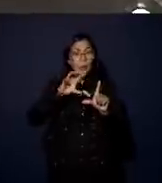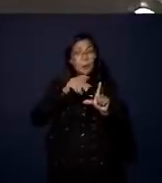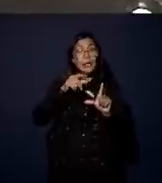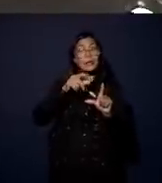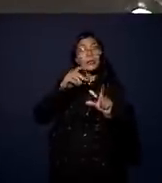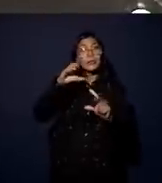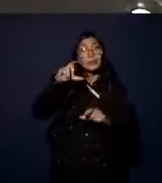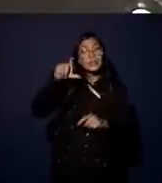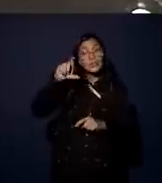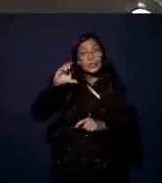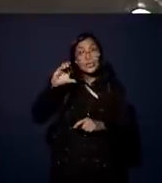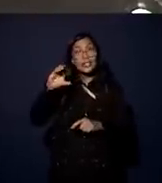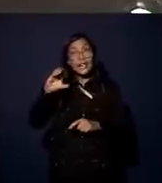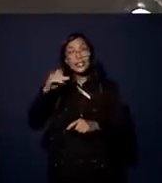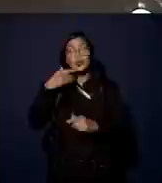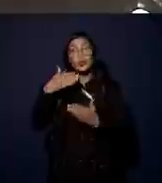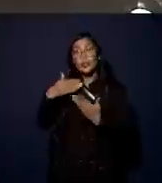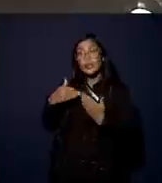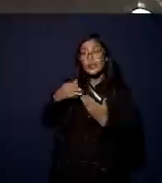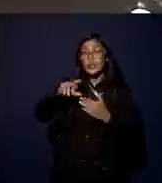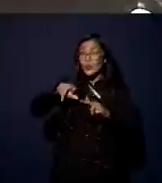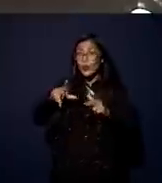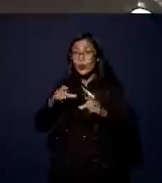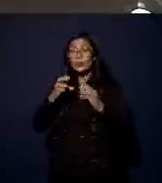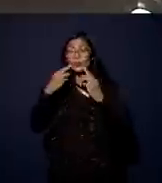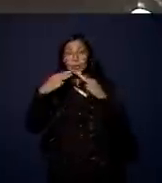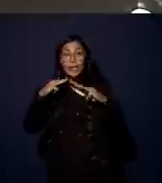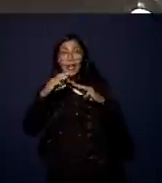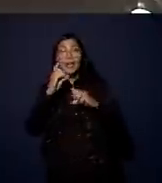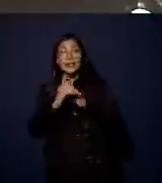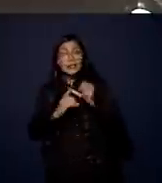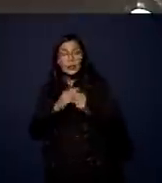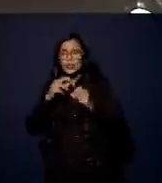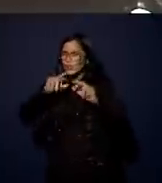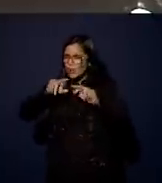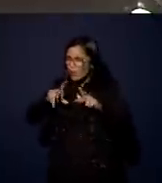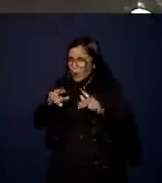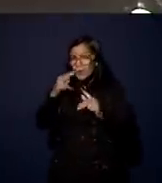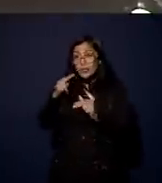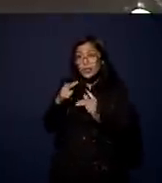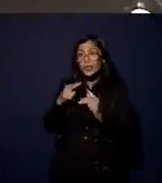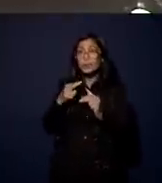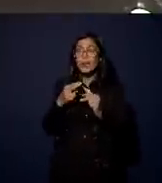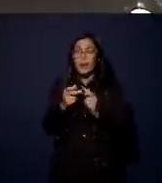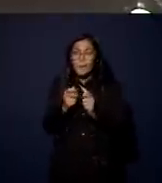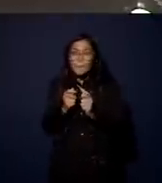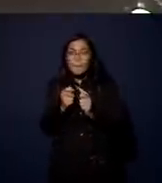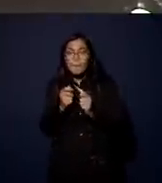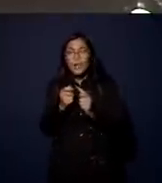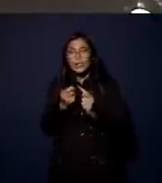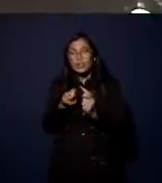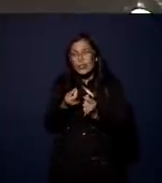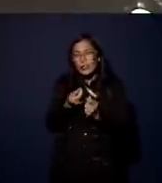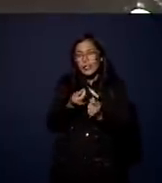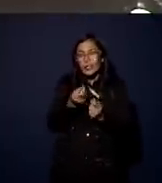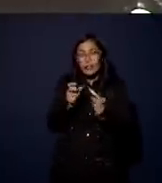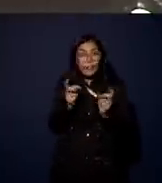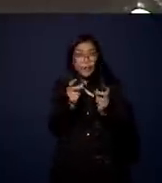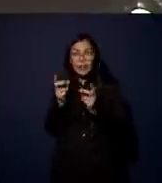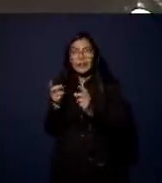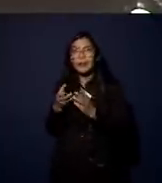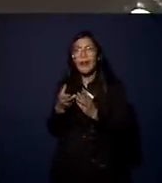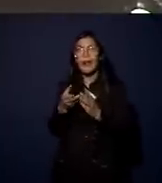de crédito com banco no check-out de outros players então a gente tá olhando várias formas de monetizar usar certos que a gente tem na mão